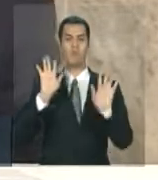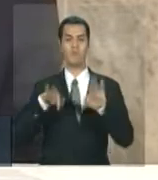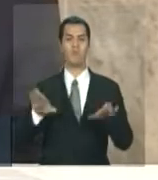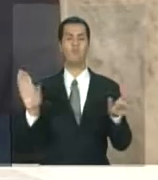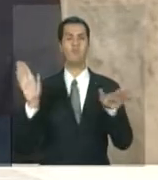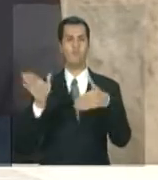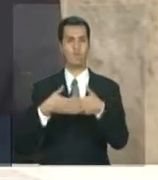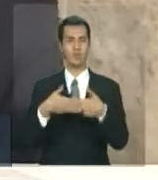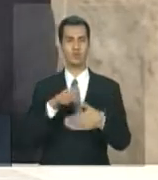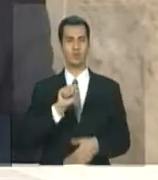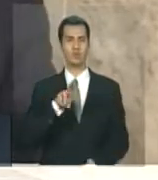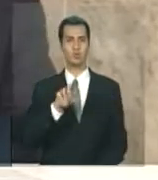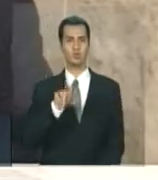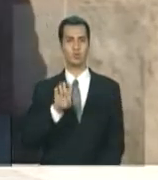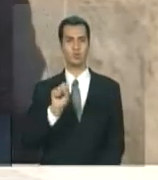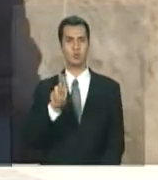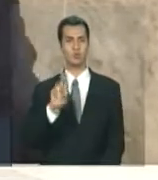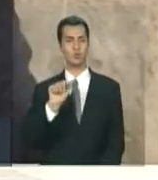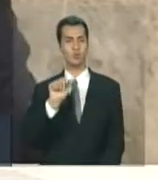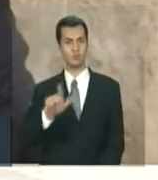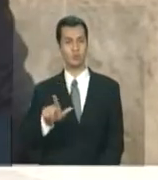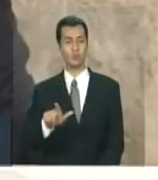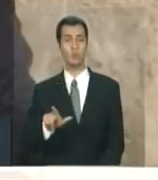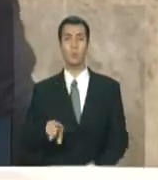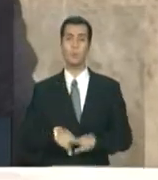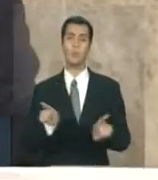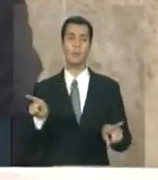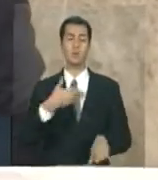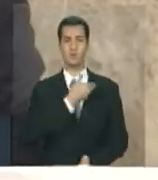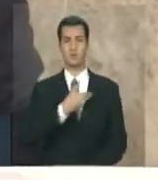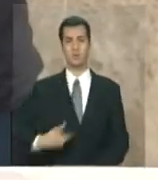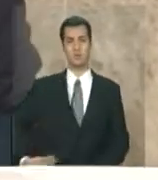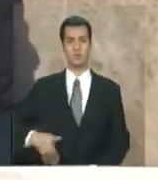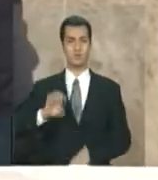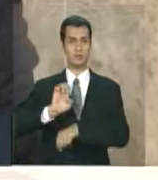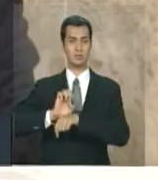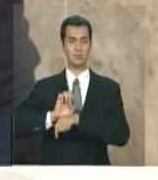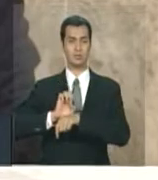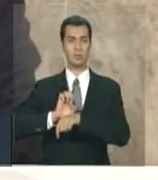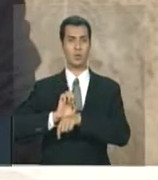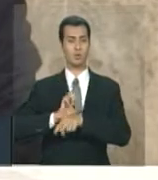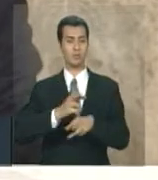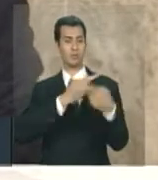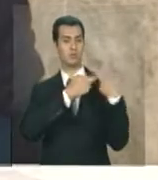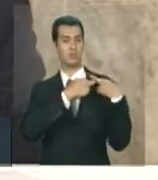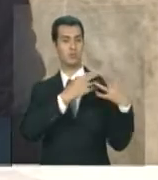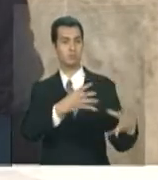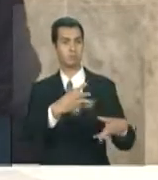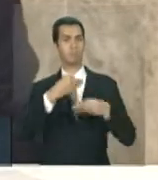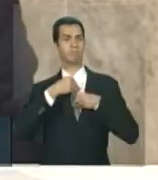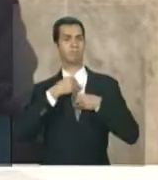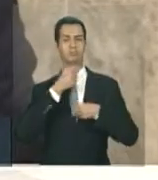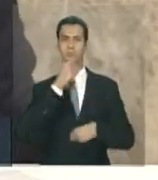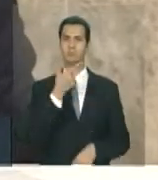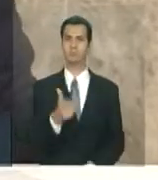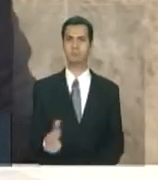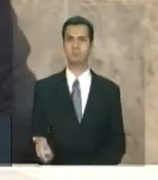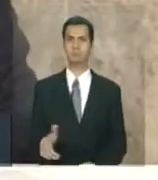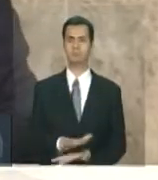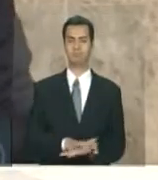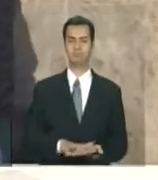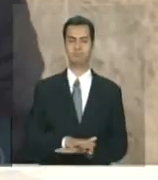si a responsabilidade da política de irrigação. E, no que diz respeito aos estudos que existem no governo